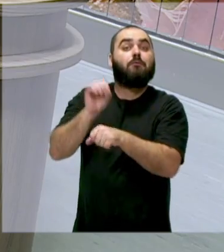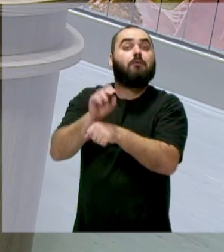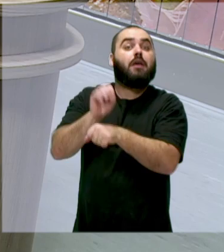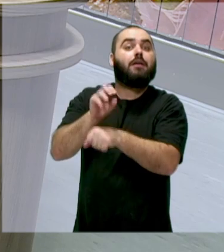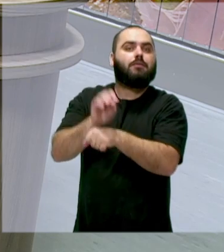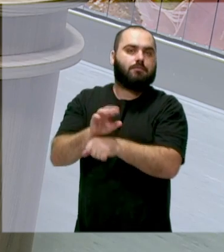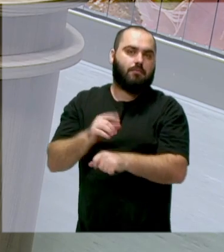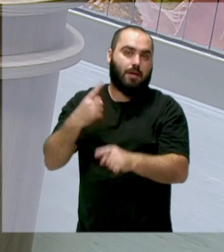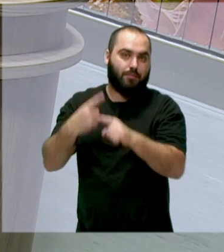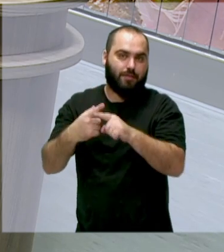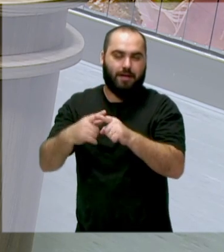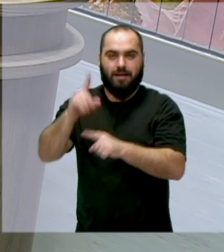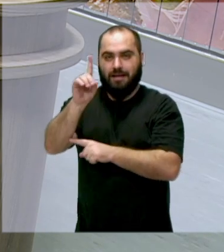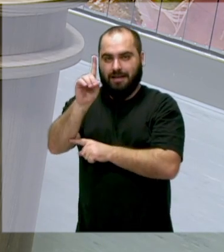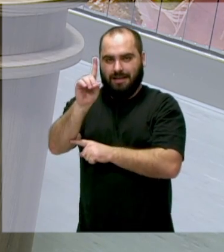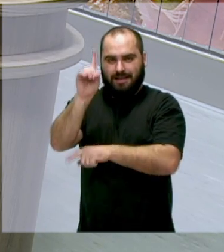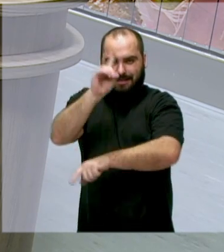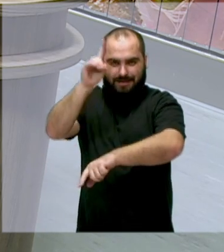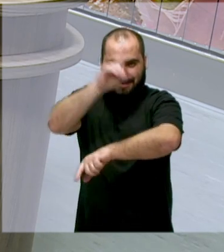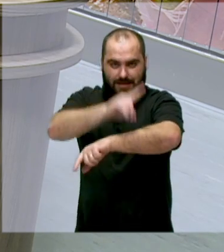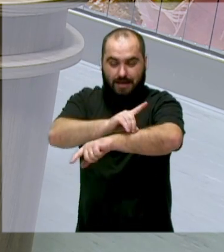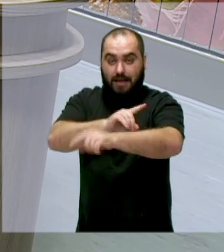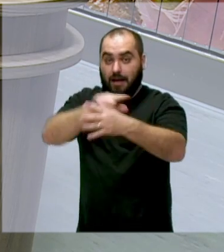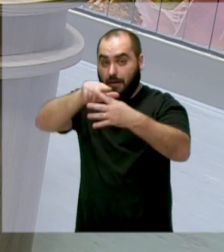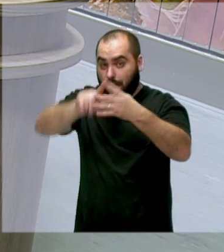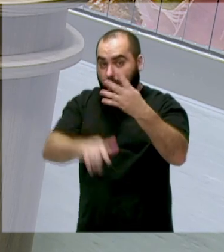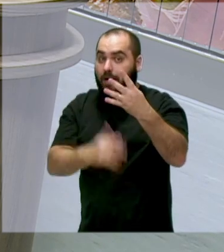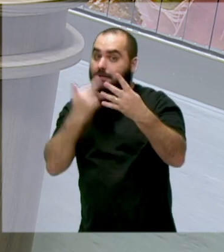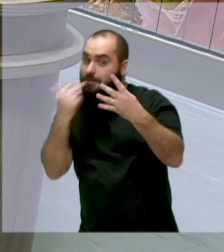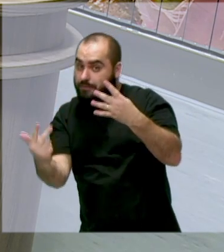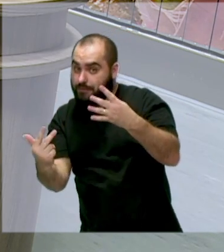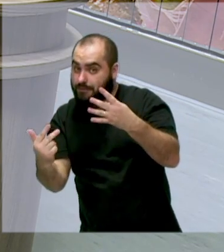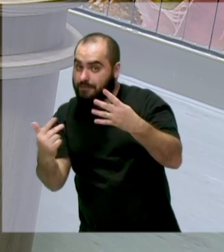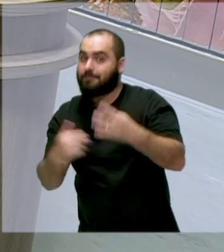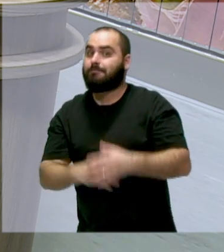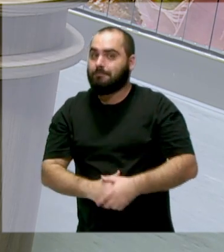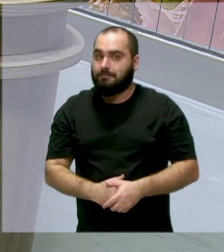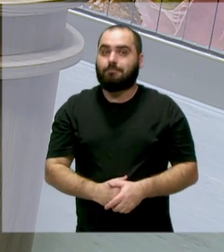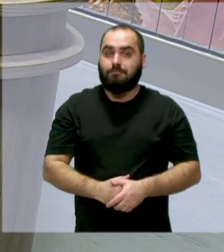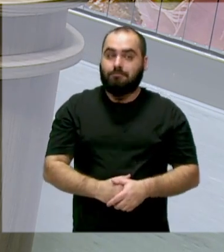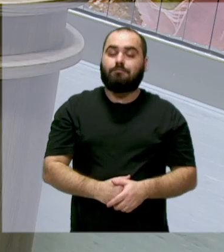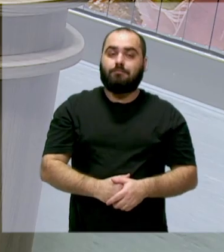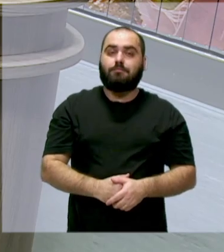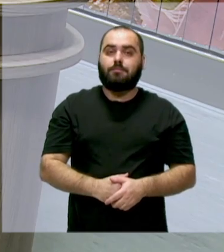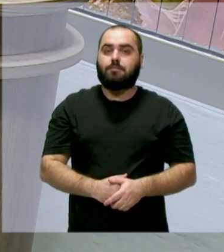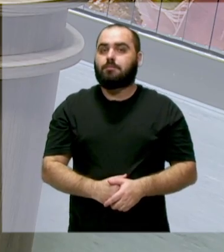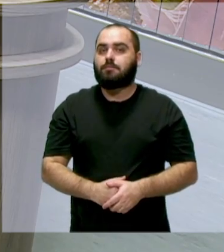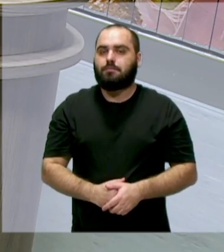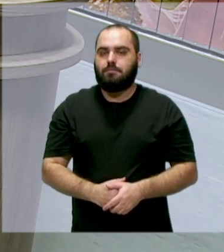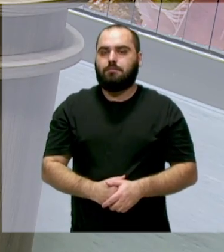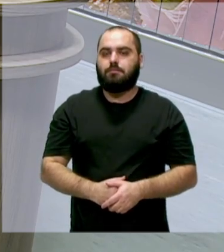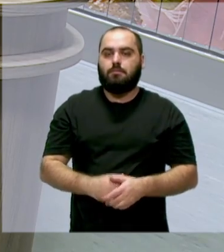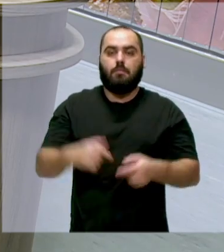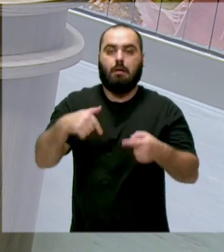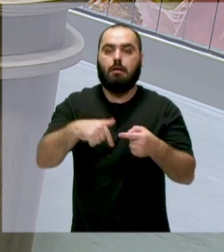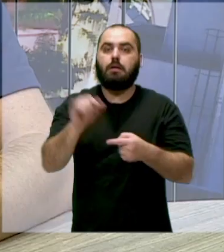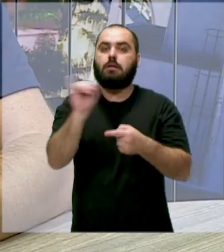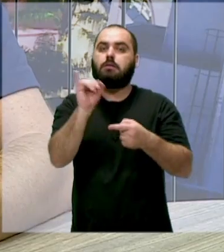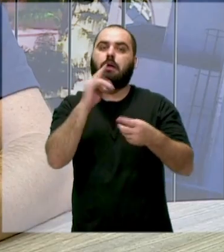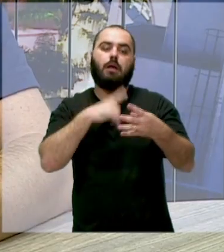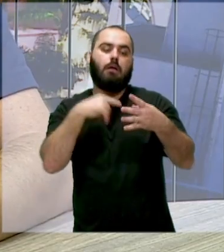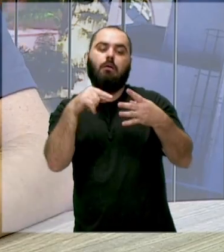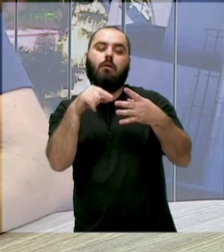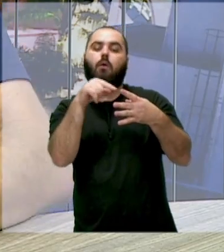porque a dengue são 4 tipos de vírus, então você pode pegar a dengue 4 vezes na sua vida. E às vezes, aqui em Itajaí pode estar